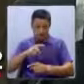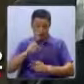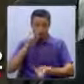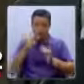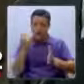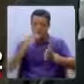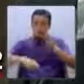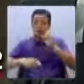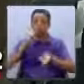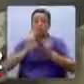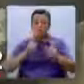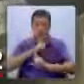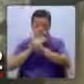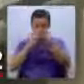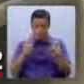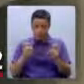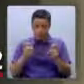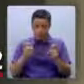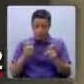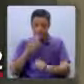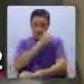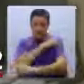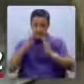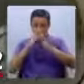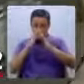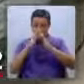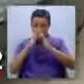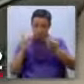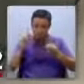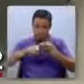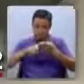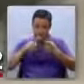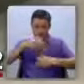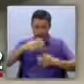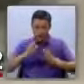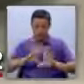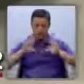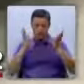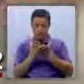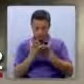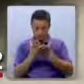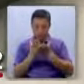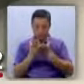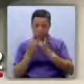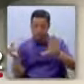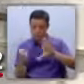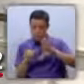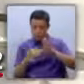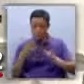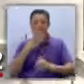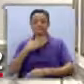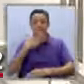diz respeito a esta dívida. A casa está hipotecada à Caixa Geral de Depósitos, no âmbito de um empréstimo pedido por José Sócrates em